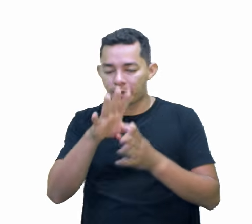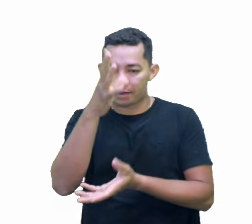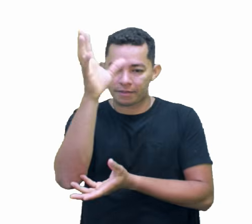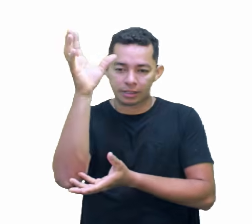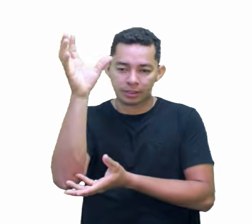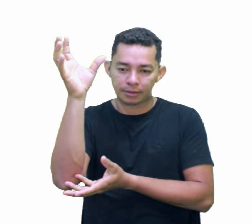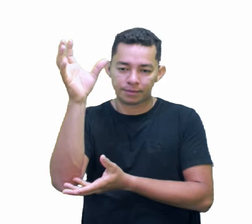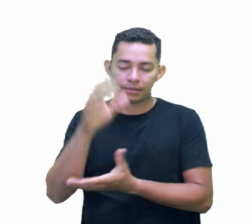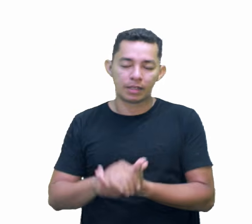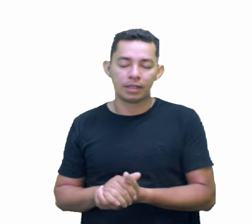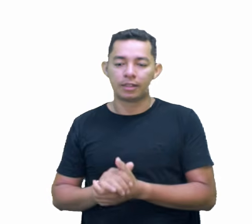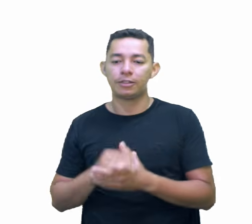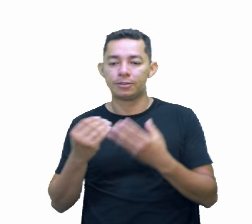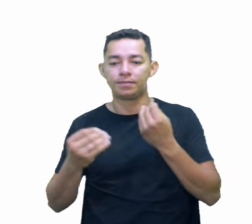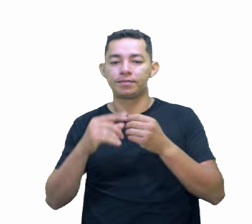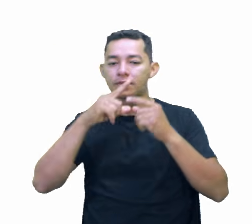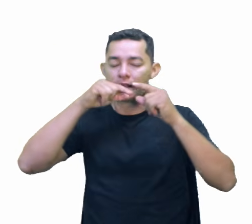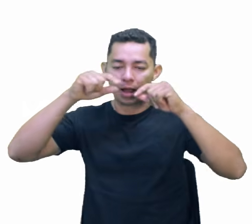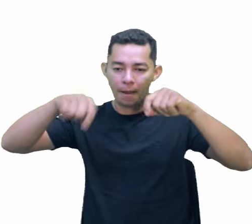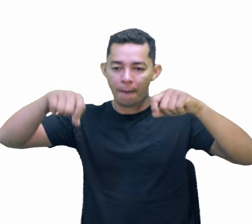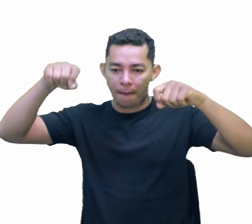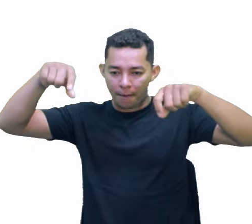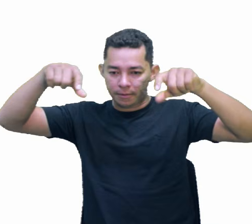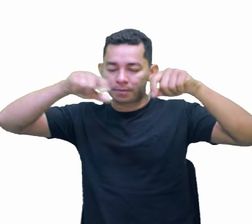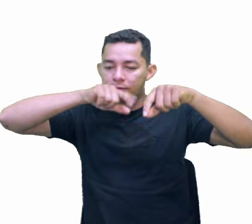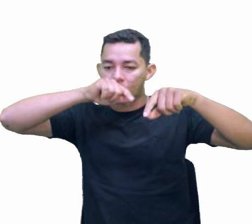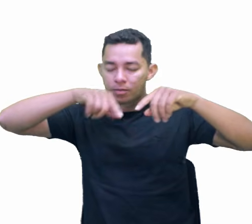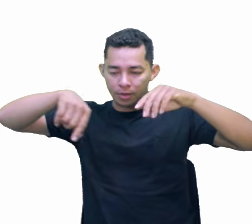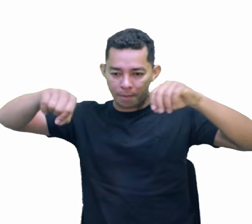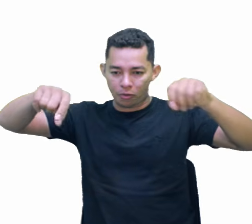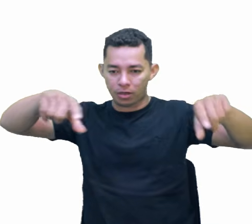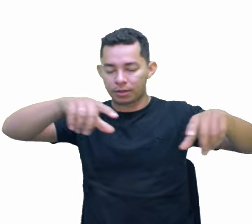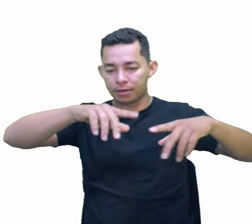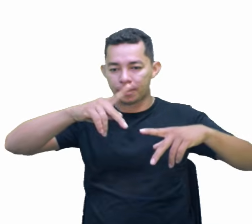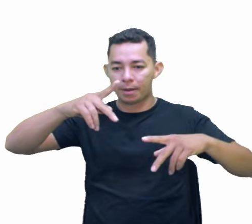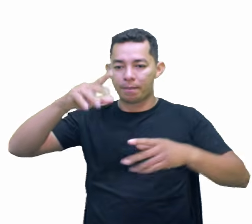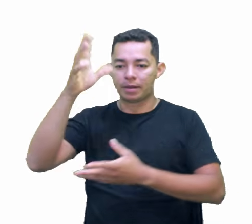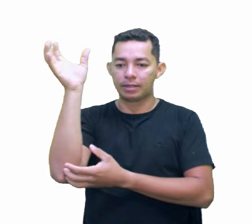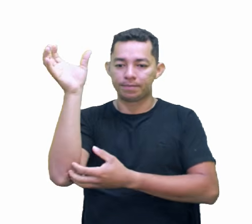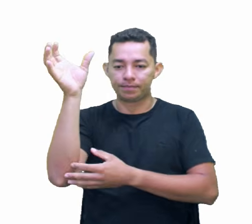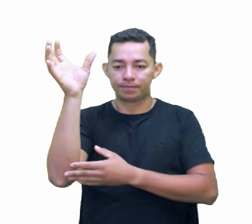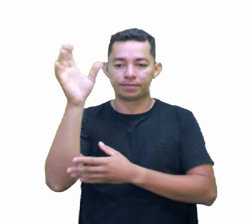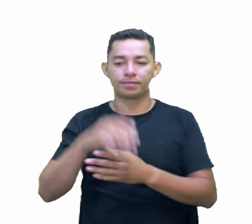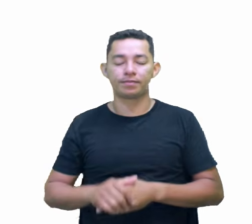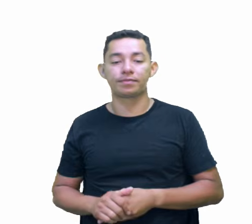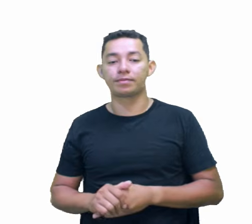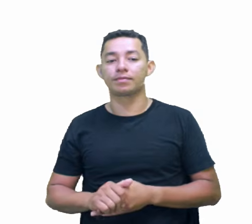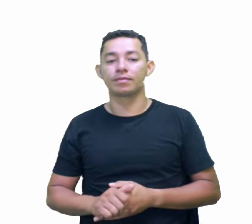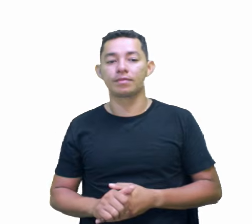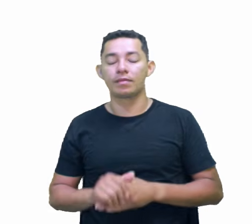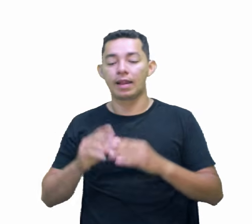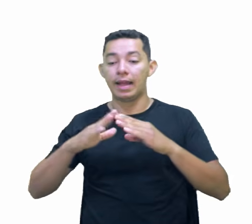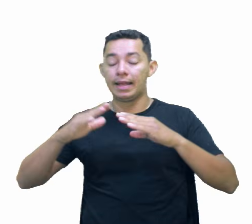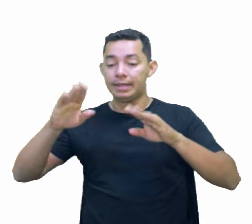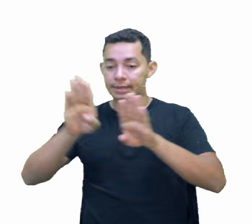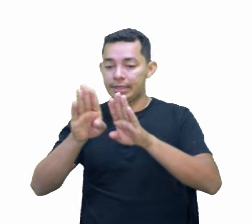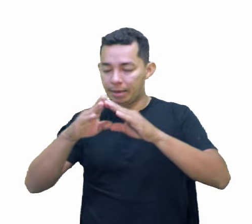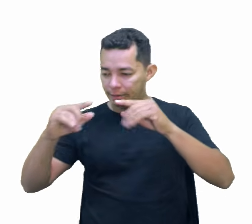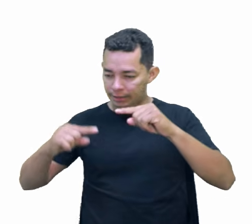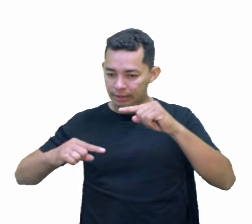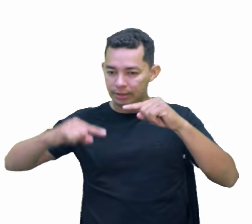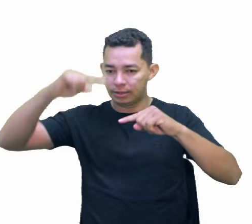mesmo da polinização das plantas no ambiente. O relevo também vai influenciar